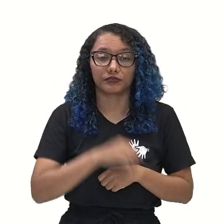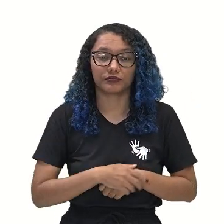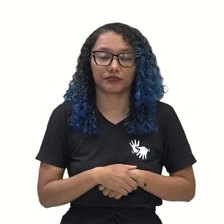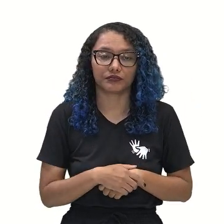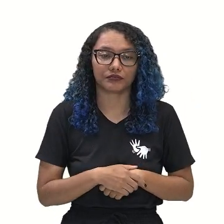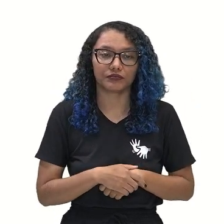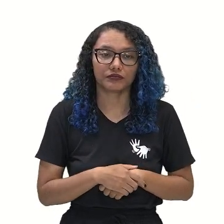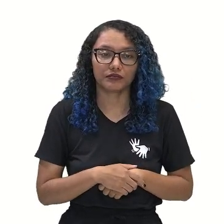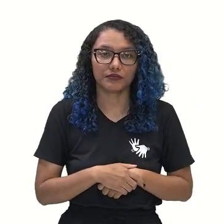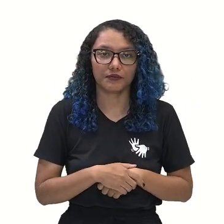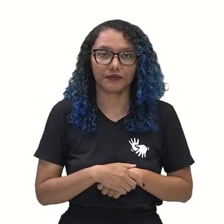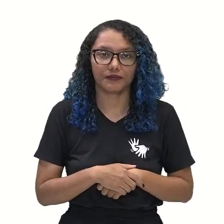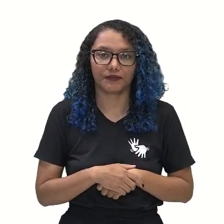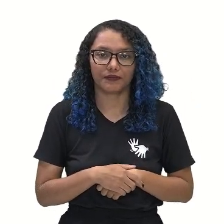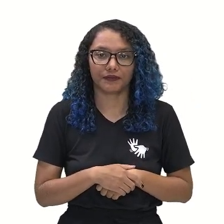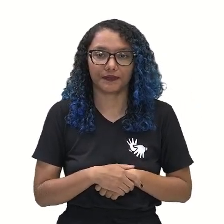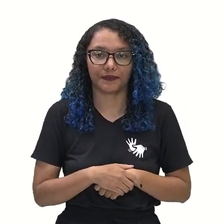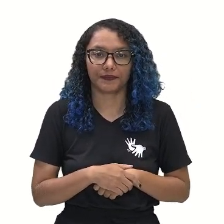quantitativo de